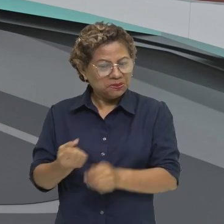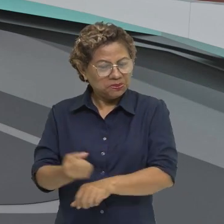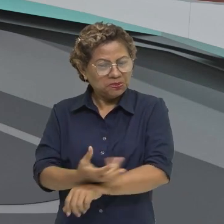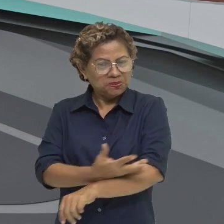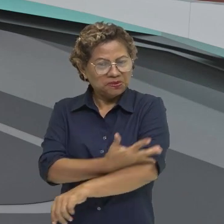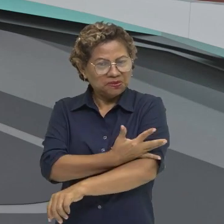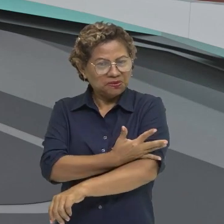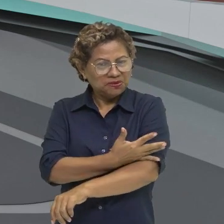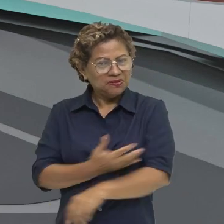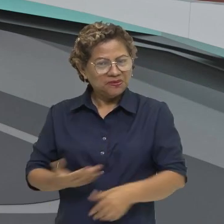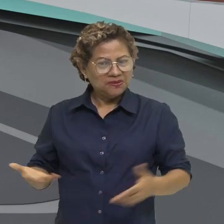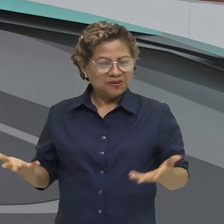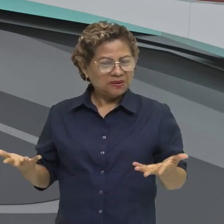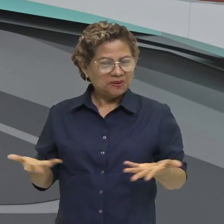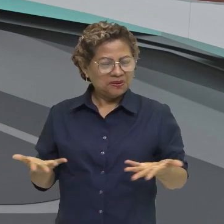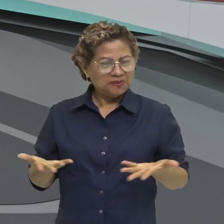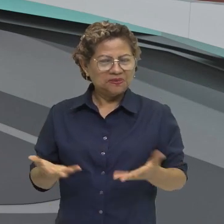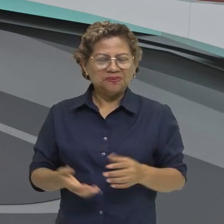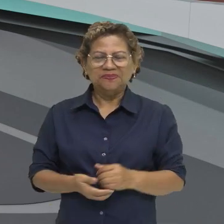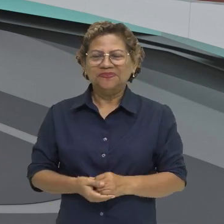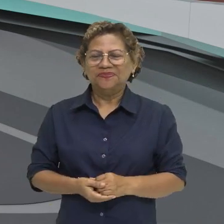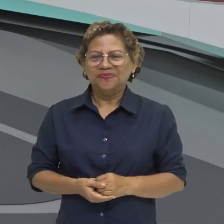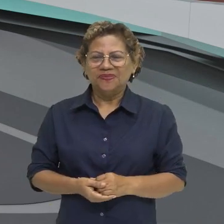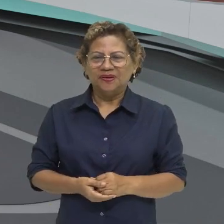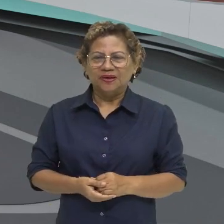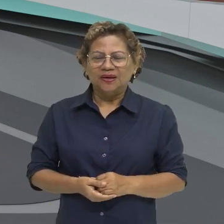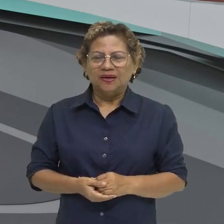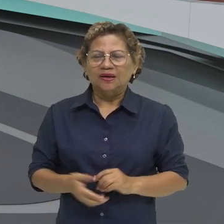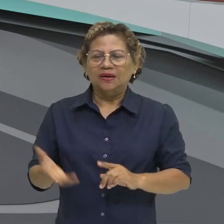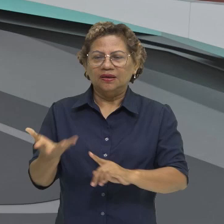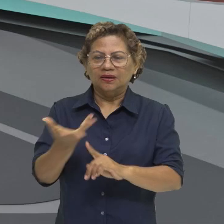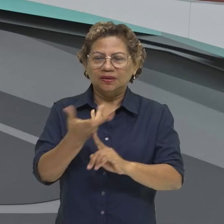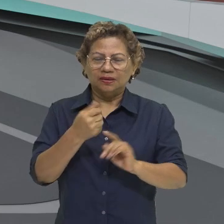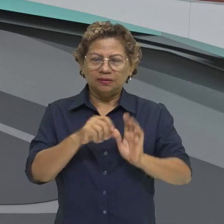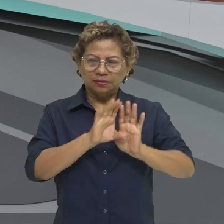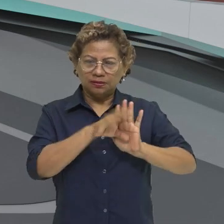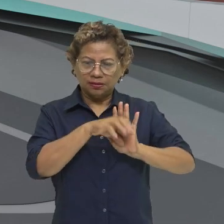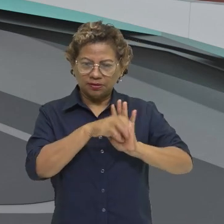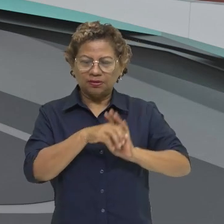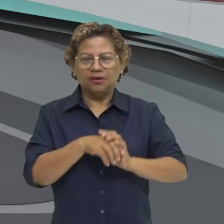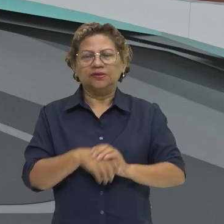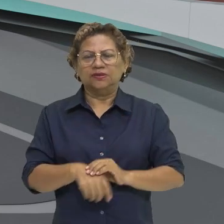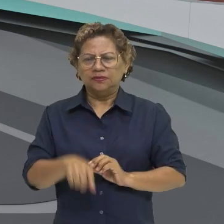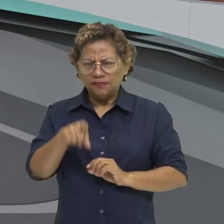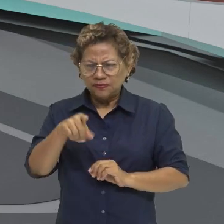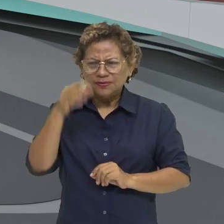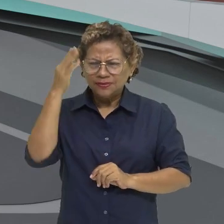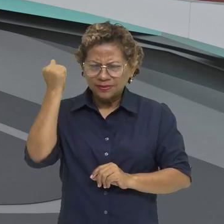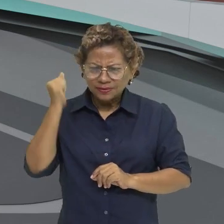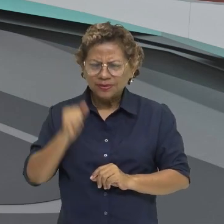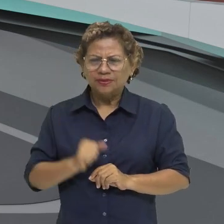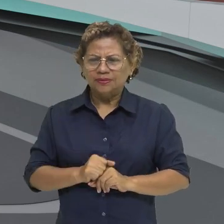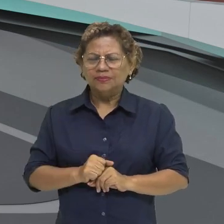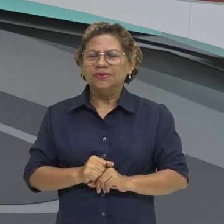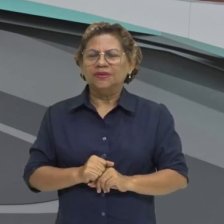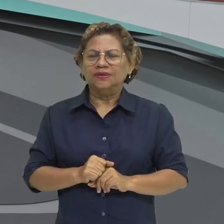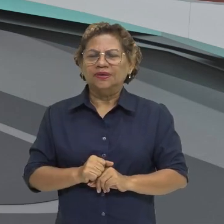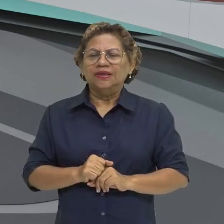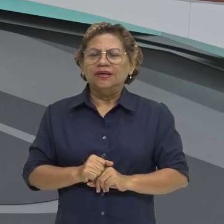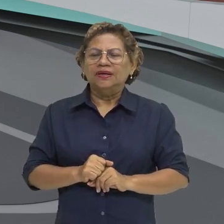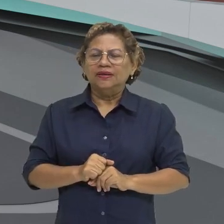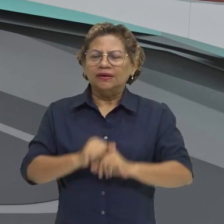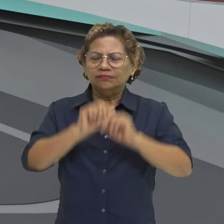está travando. Conceituando arte para você. Você sabe que a arte é tudo,